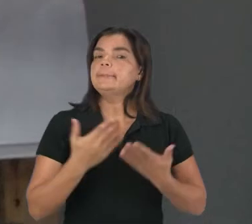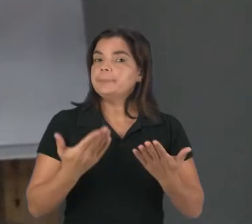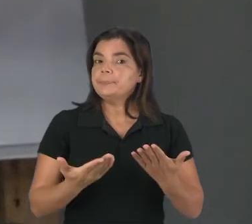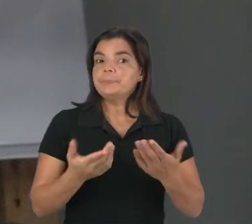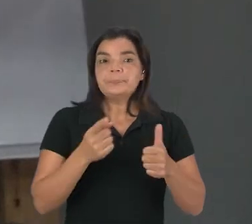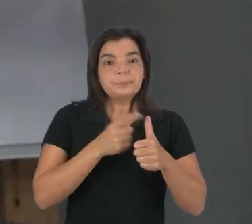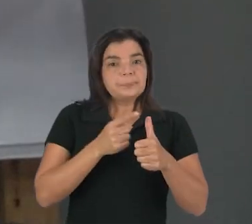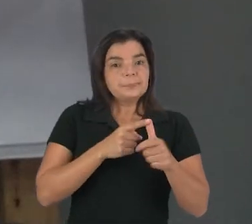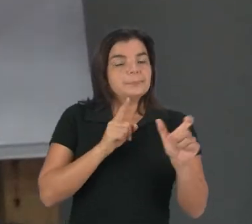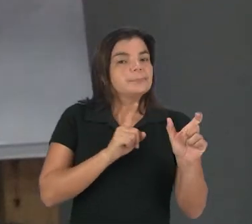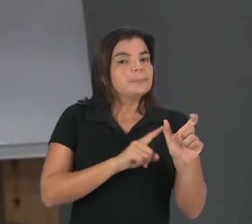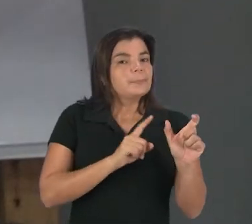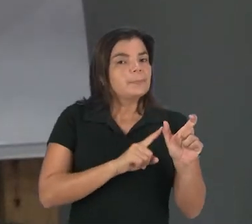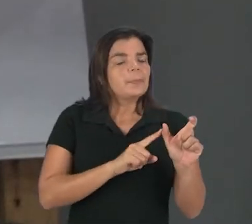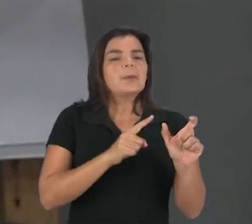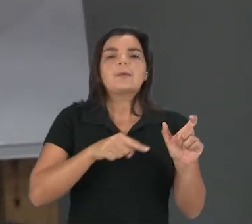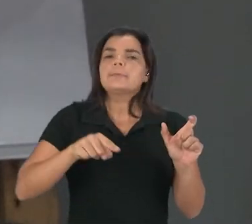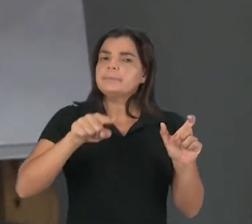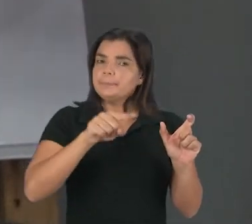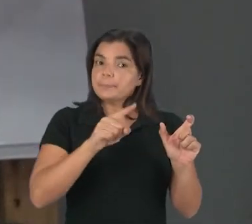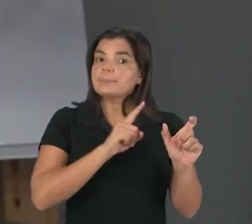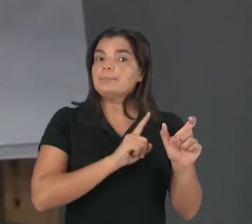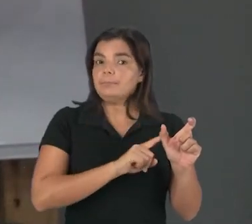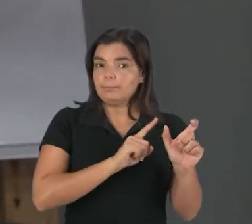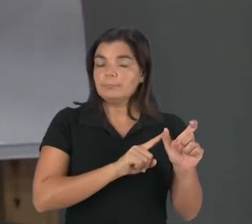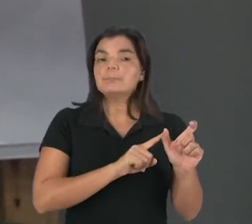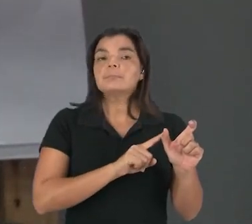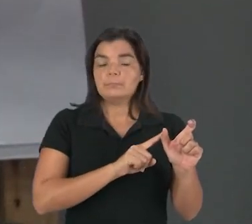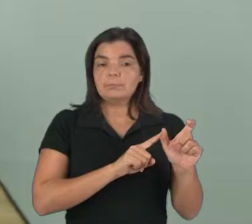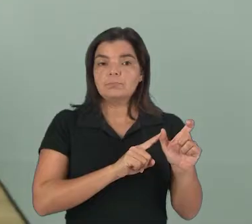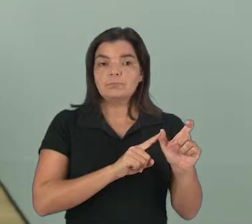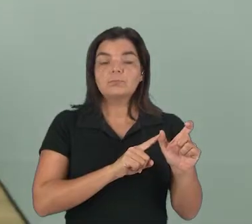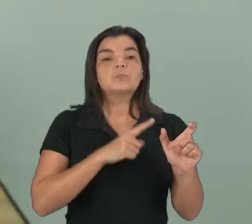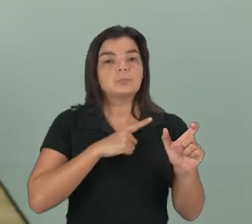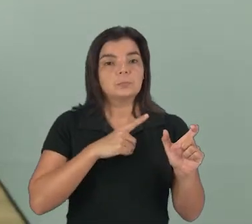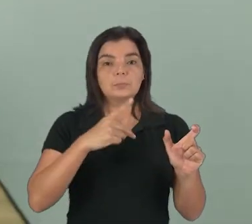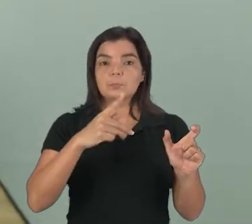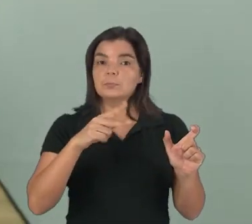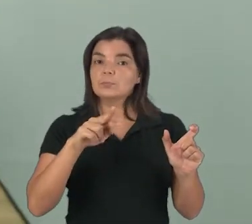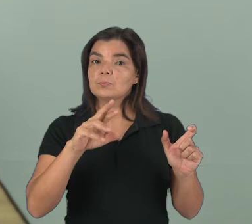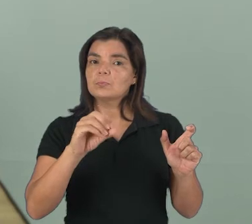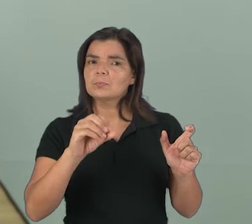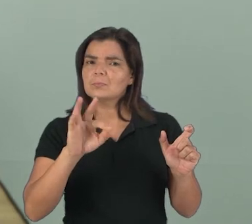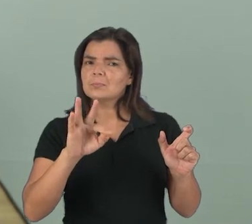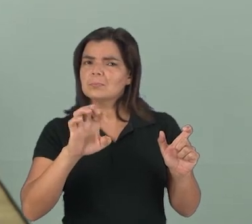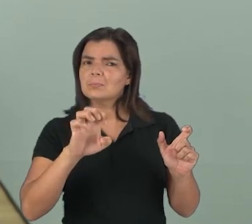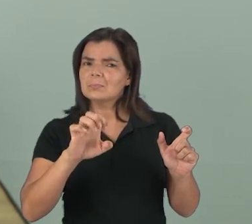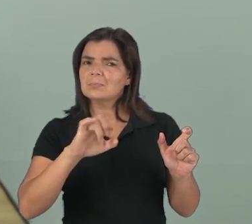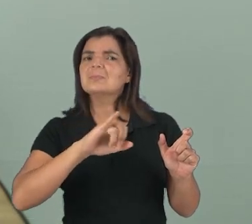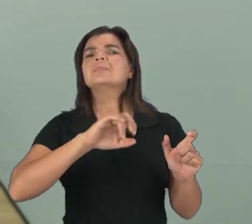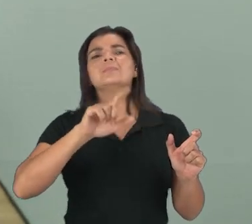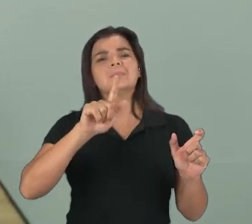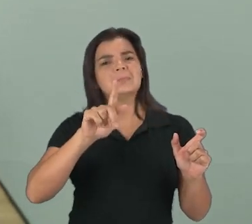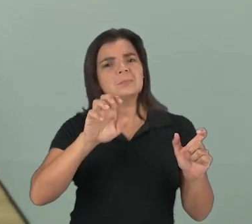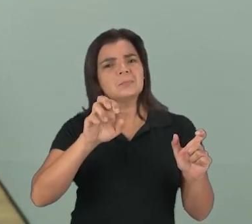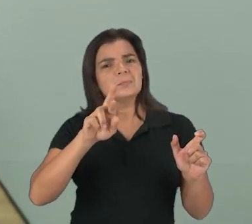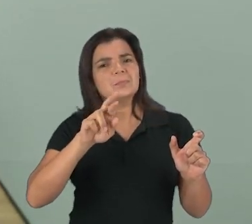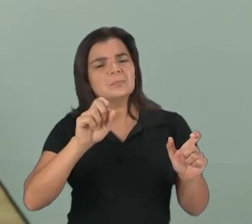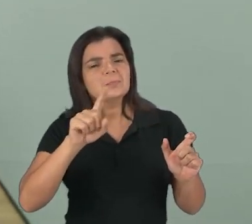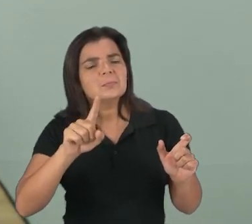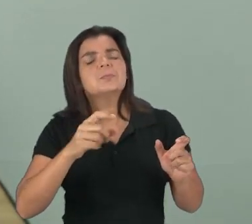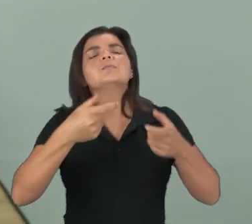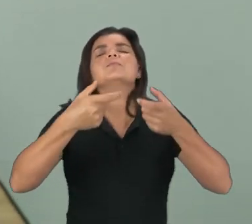essa primeira palavra, para que essa palavra fique protegerá, onde que nós